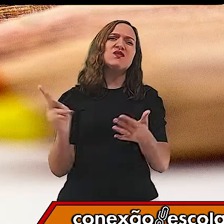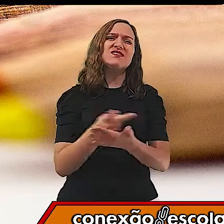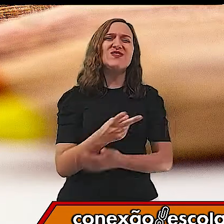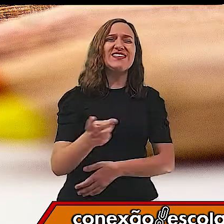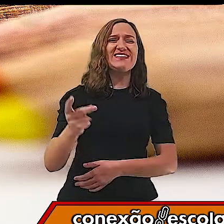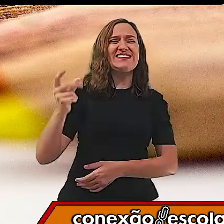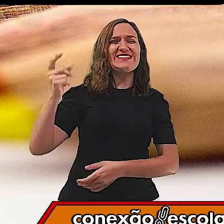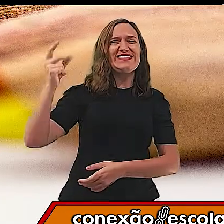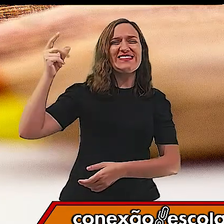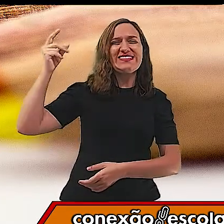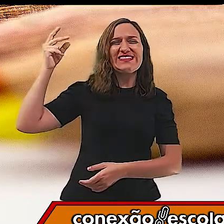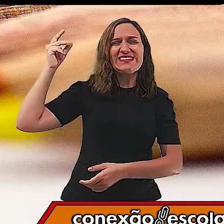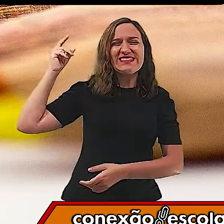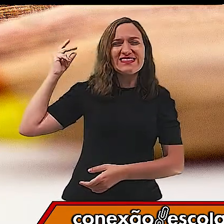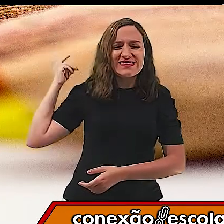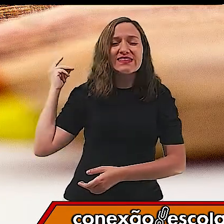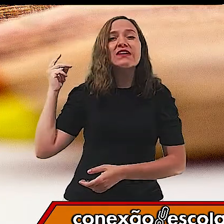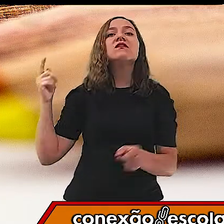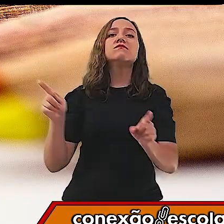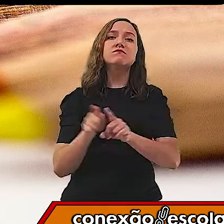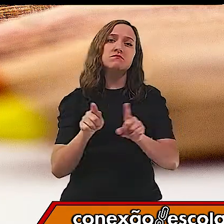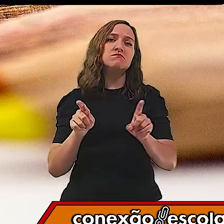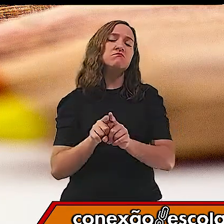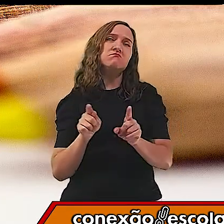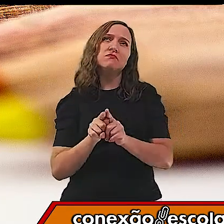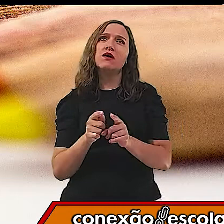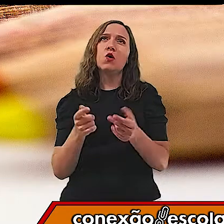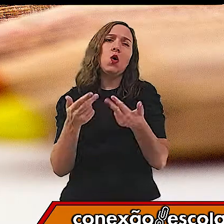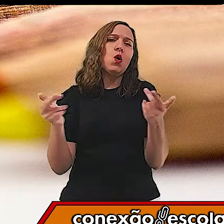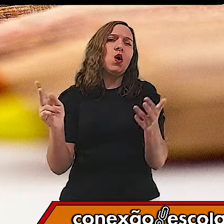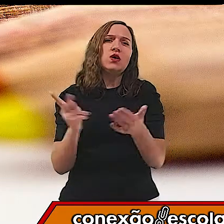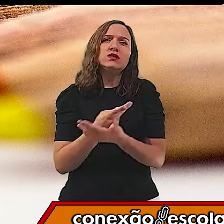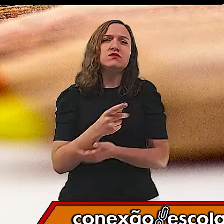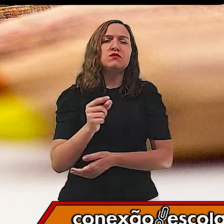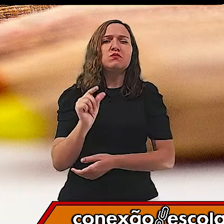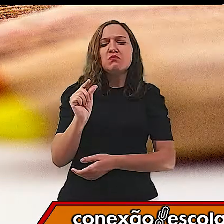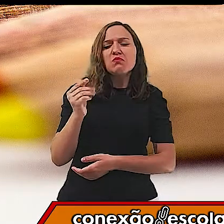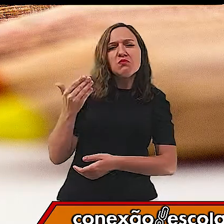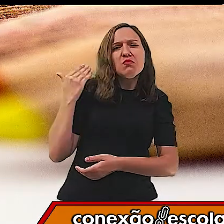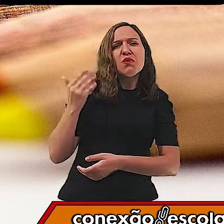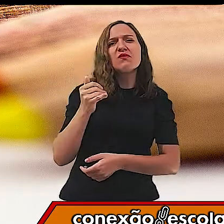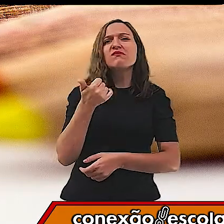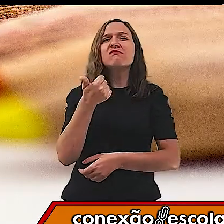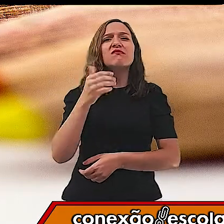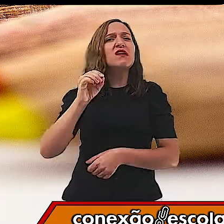muito tempo, como pode ser algo que aconteceu há 10 minutos.